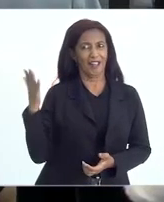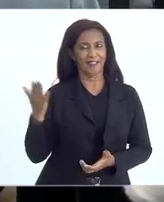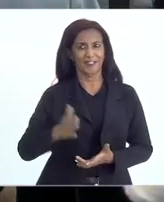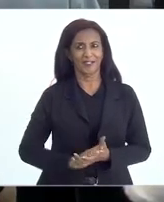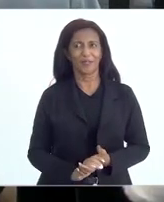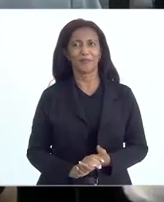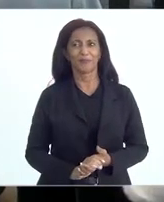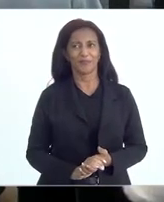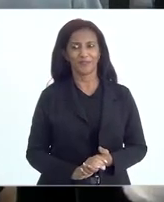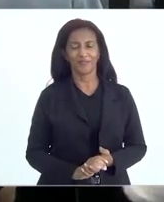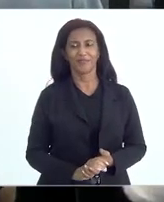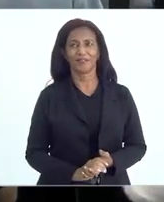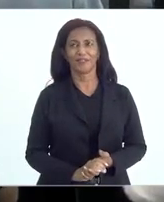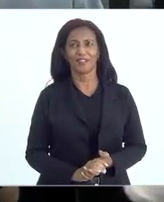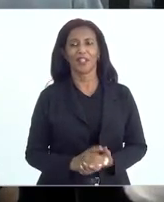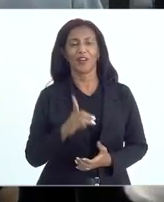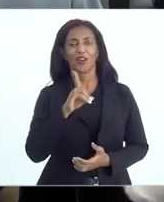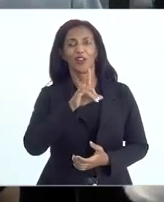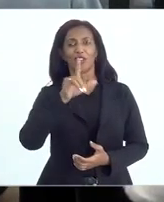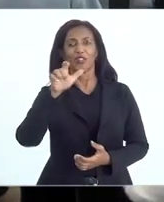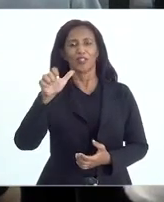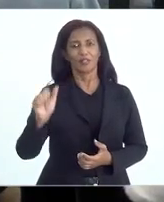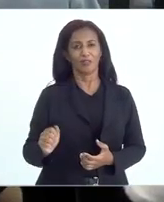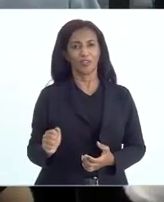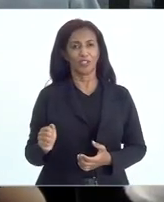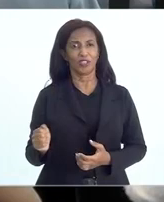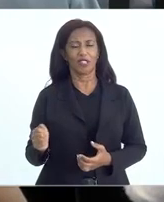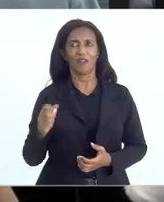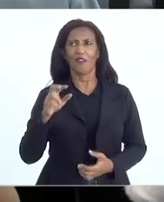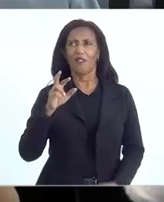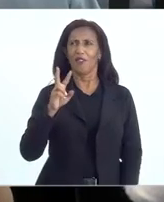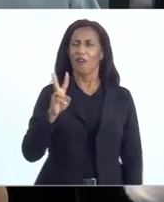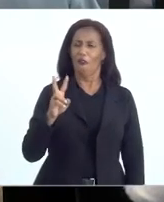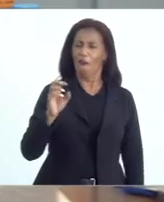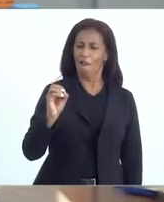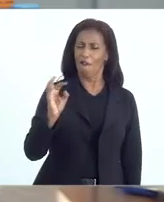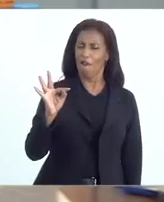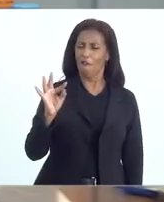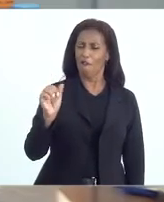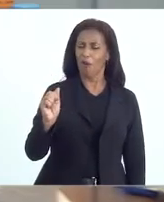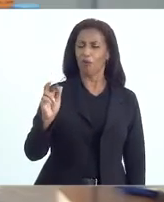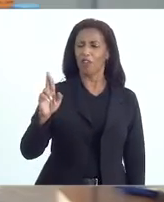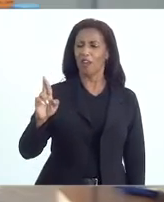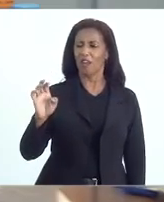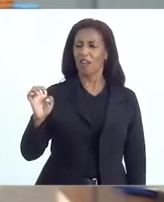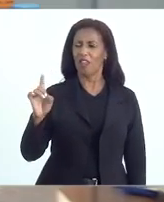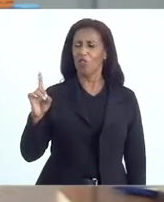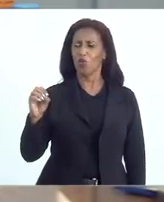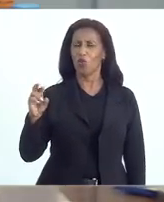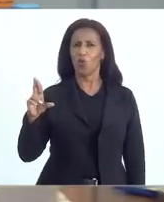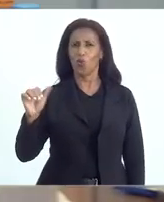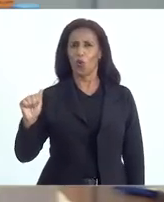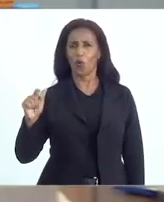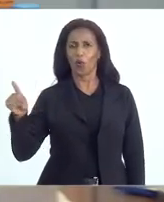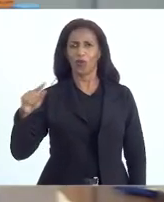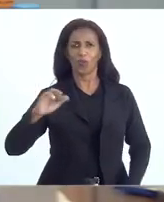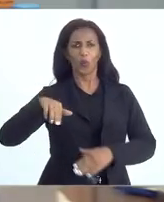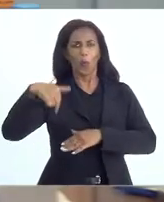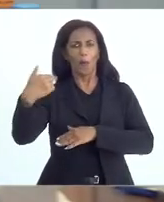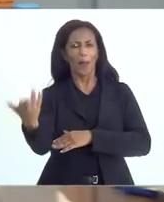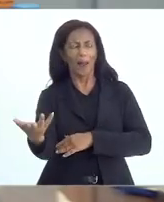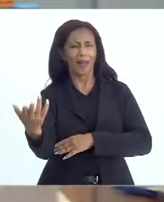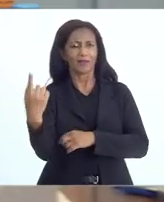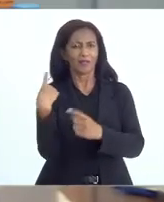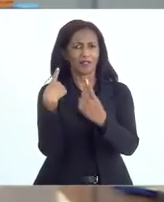atrasada né pode pelo jornal né foi o dia para ver de Volta Redonda E aí ficou do outro lado da Avenida